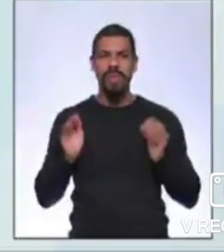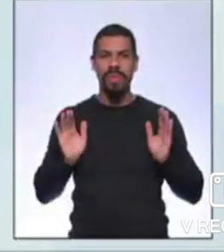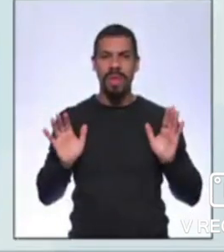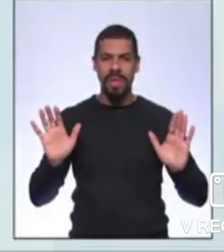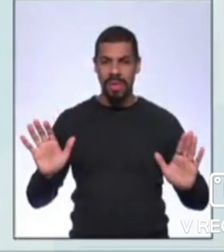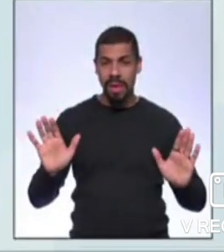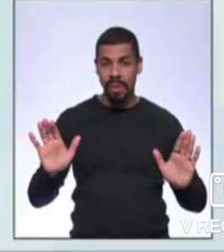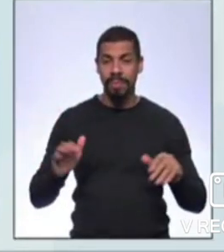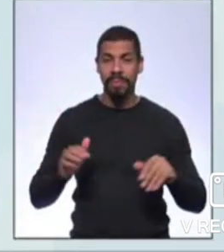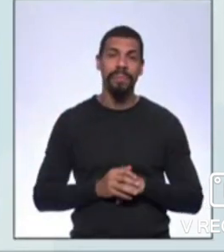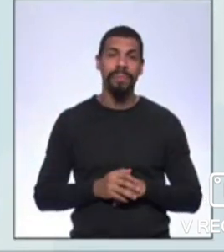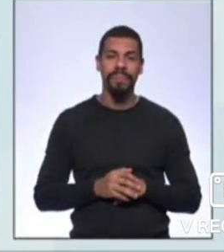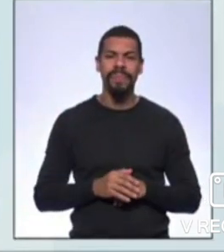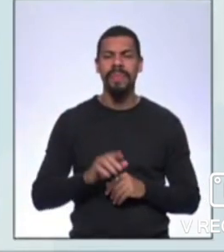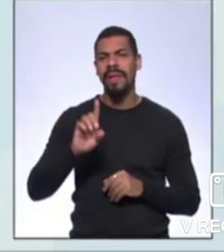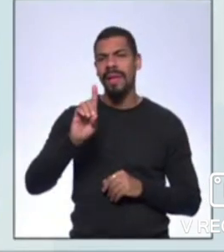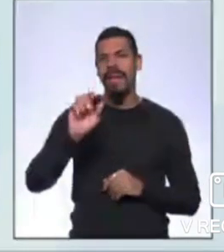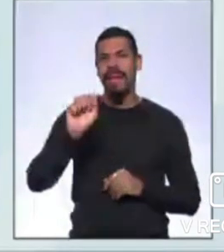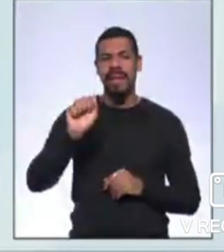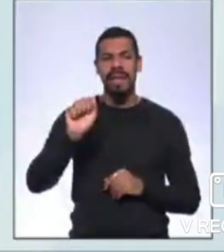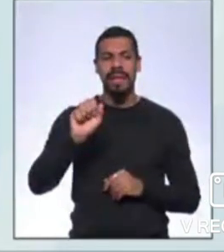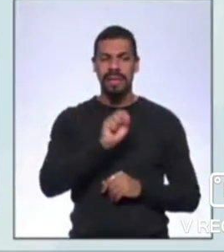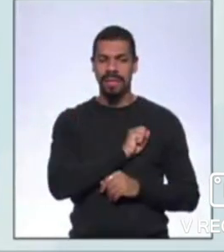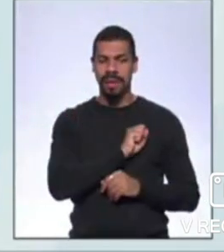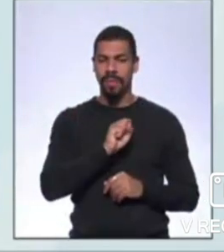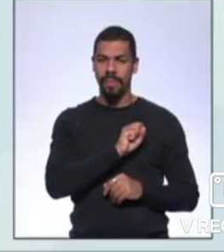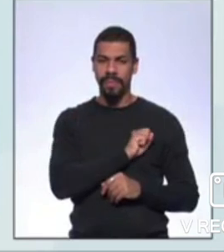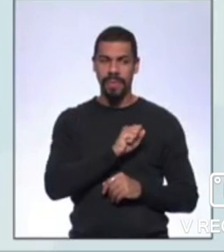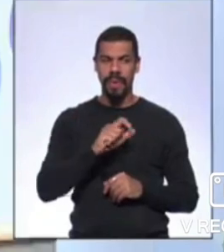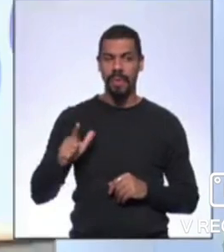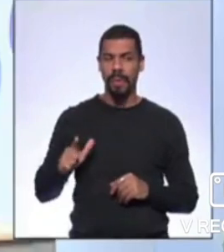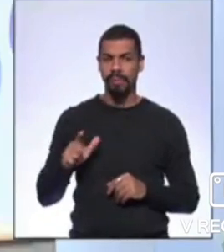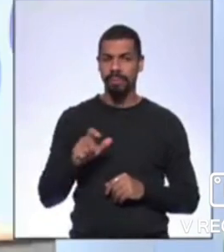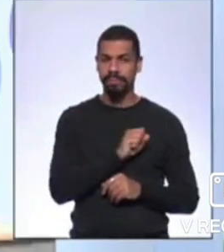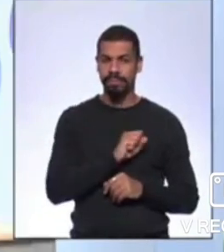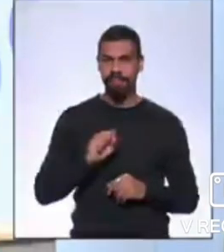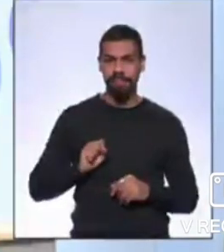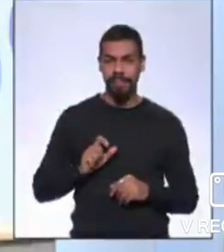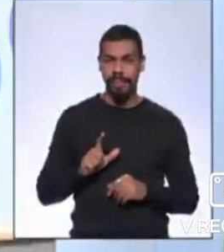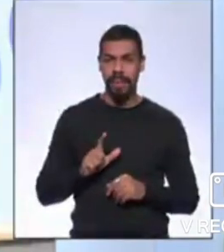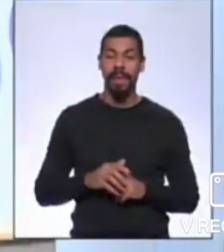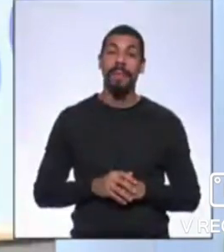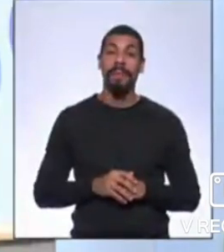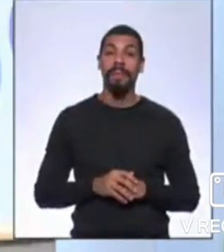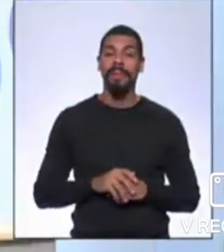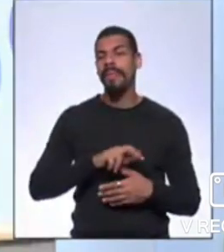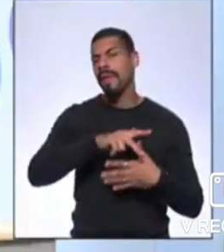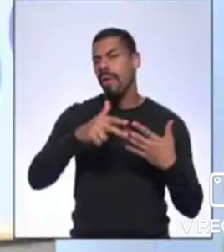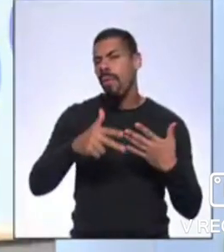né? Samuel, entre outros. Período conturbado esse, professora, da história dos hebreus, porque havia